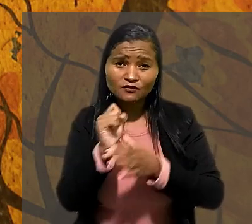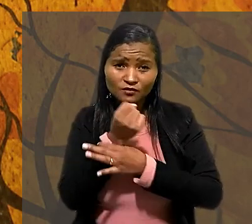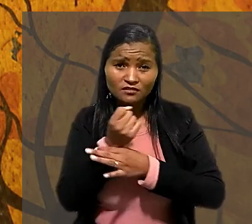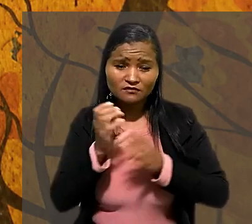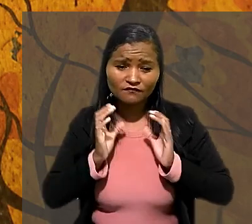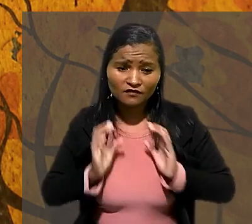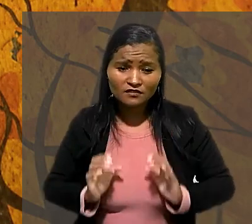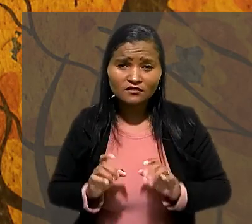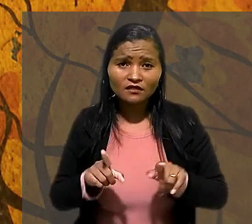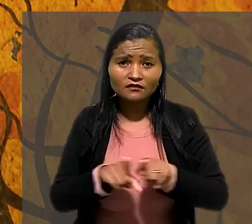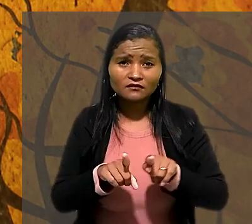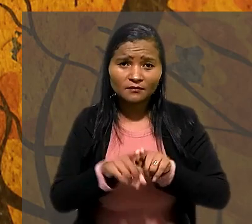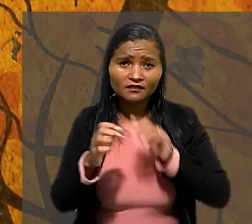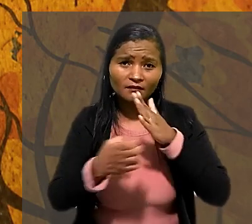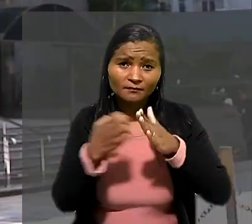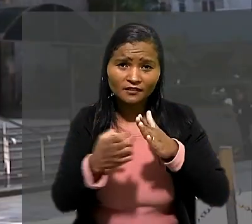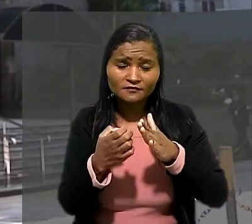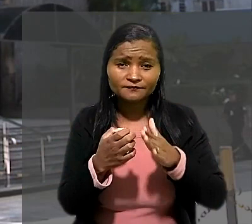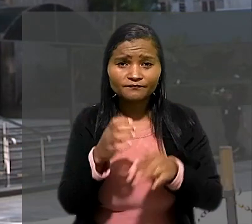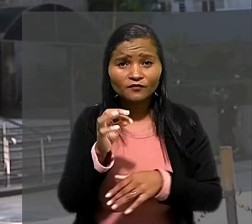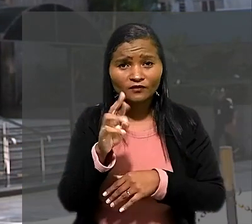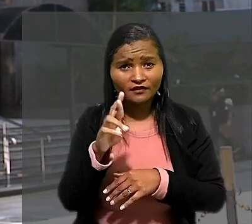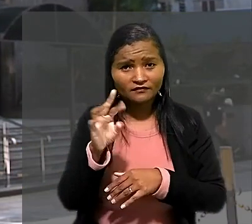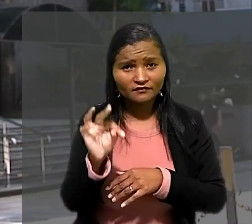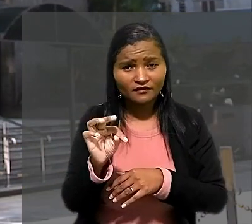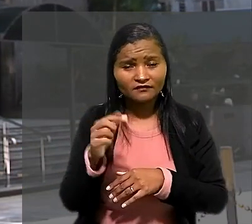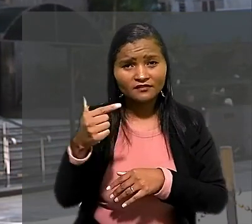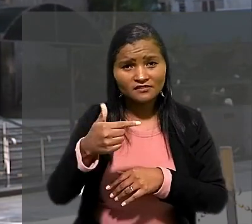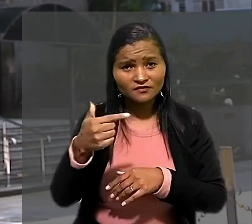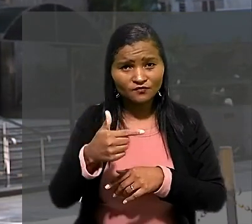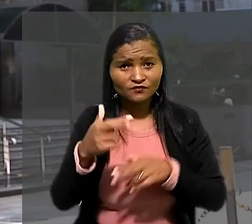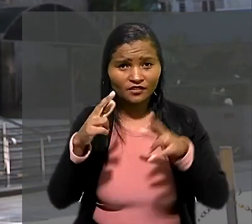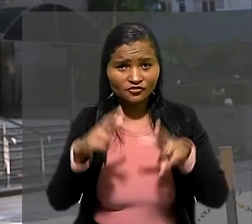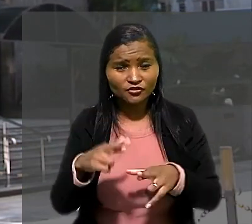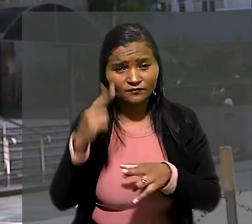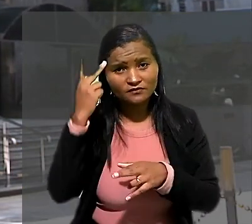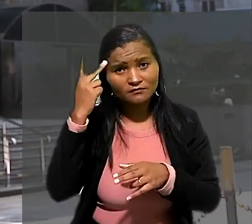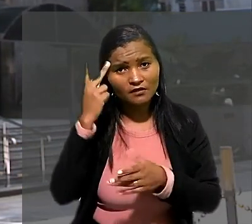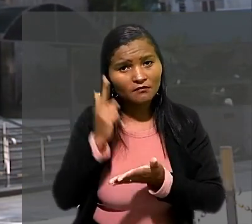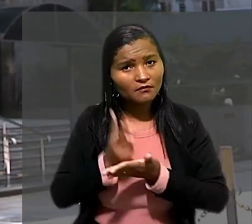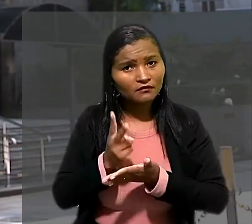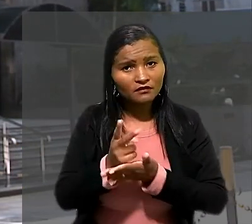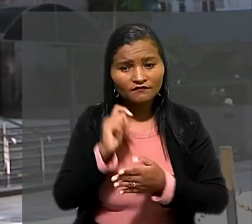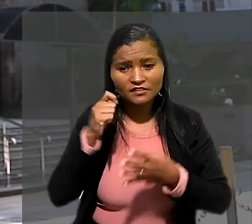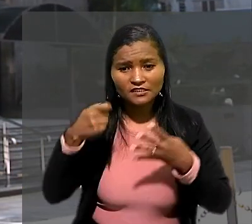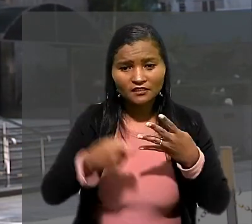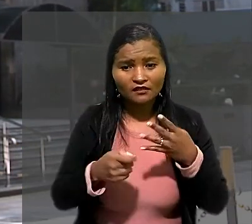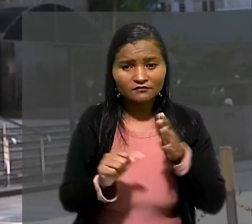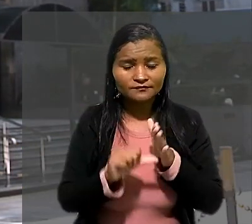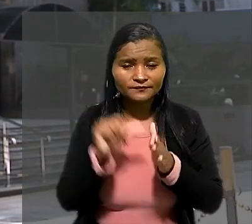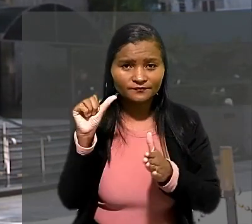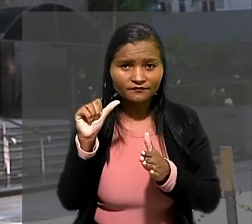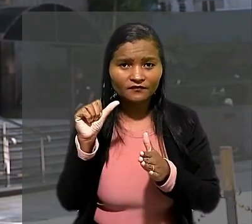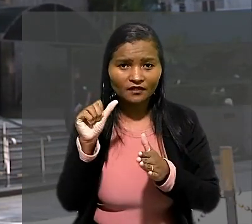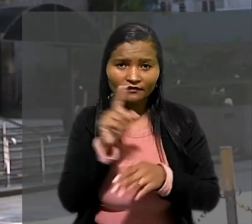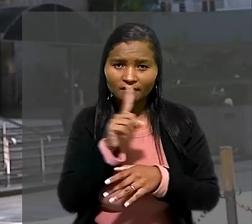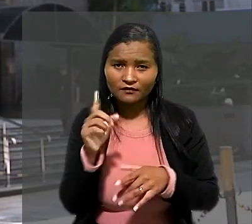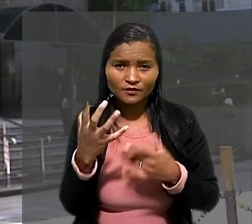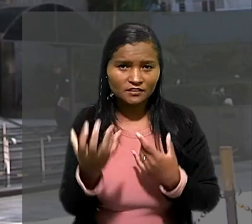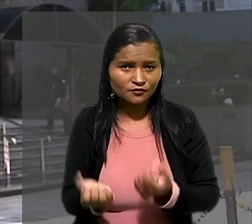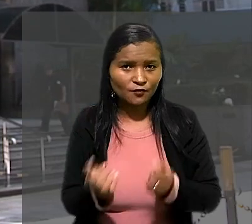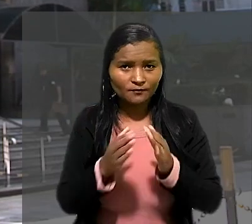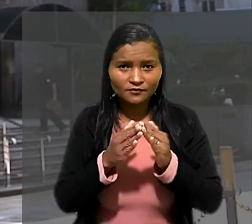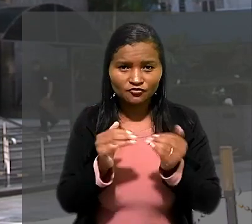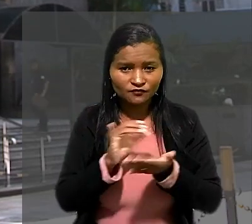segurança física e patrimonial. O Tribunal Regional do Trabalho da 2ª Região, em São Paulo, manteve a sentença de primeiro grau que